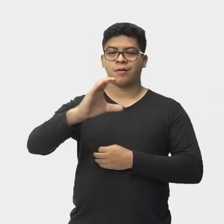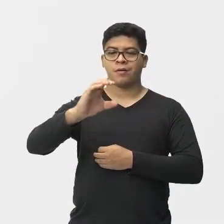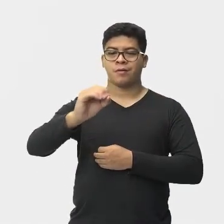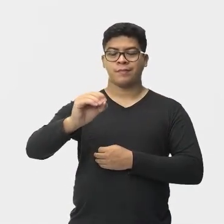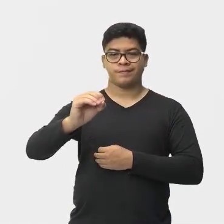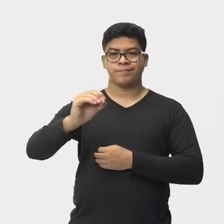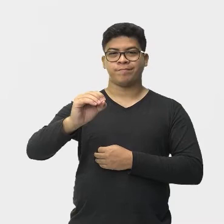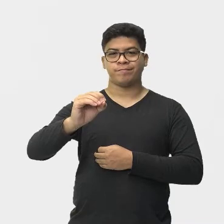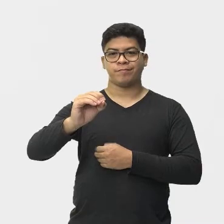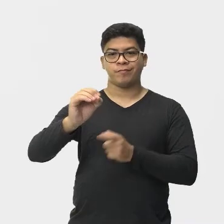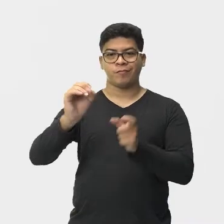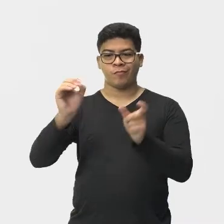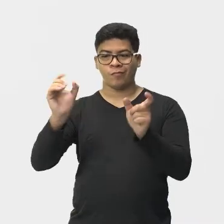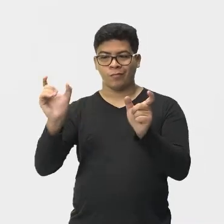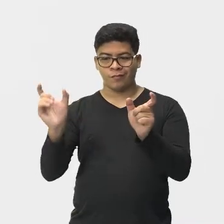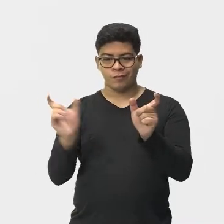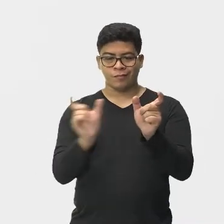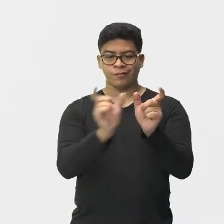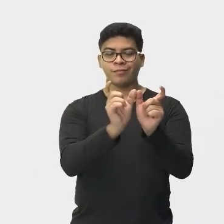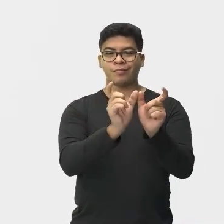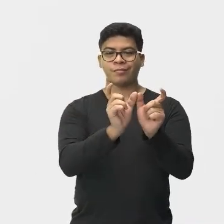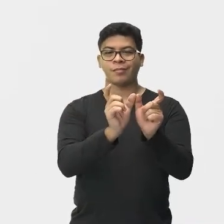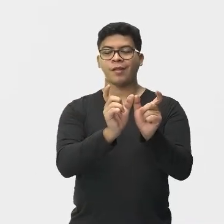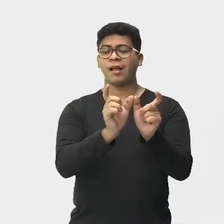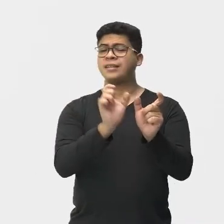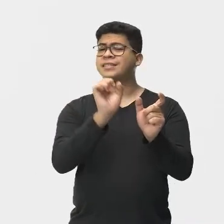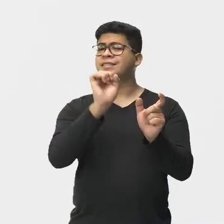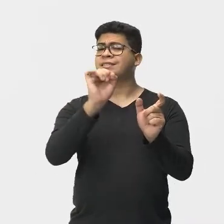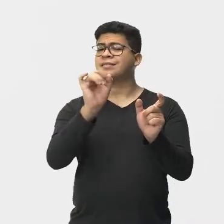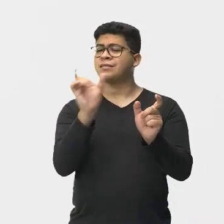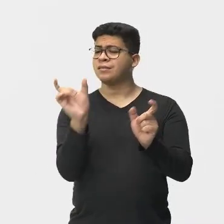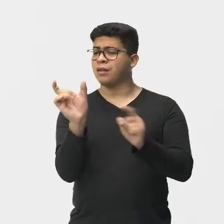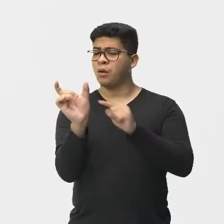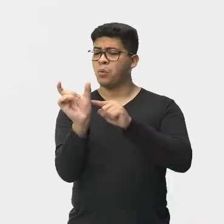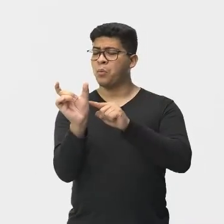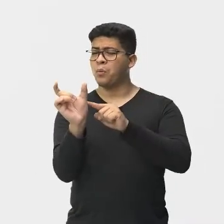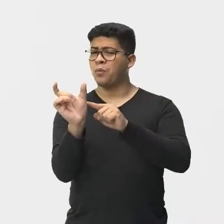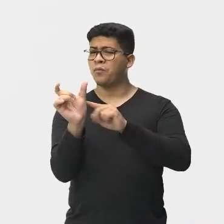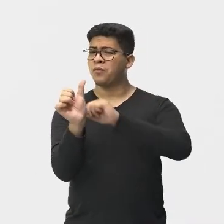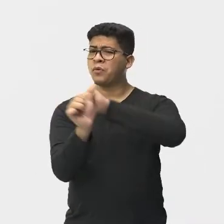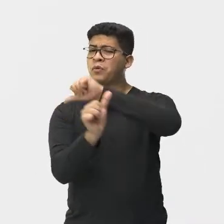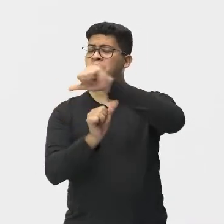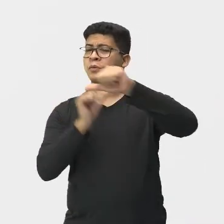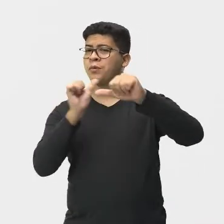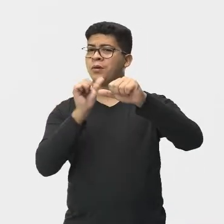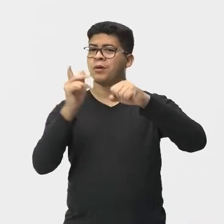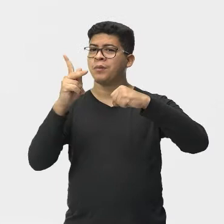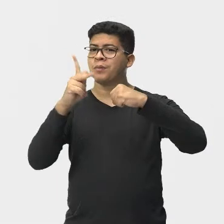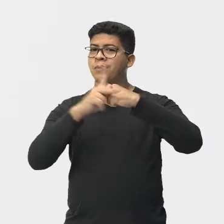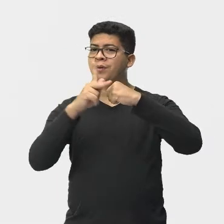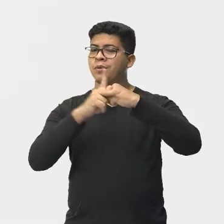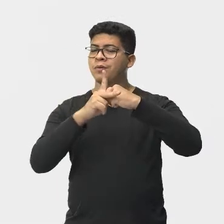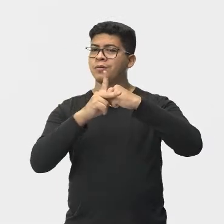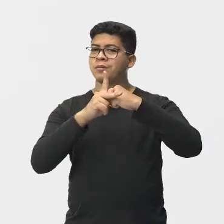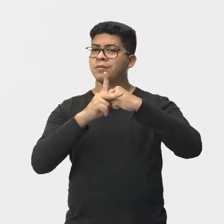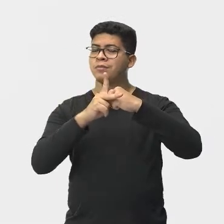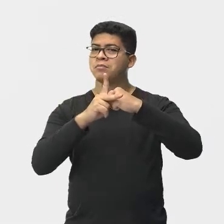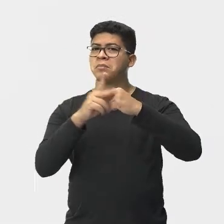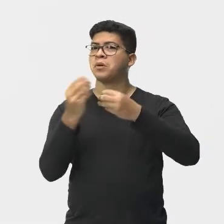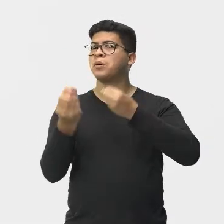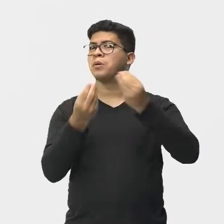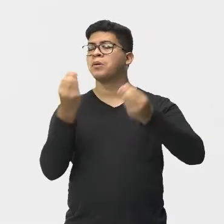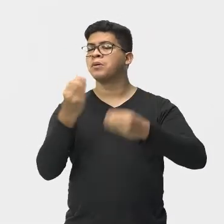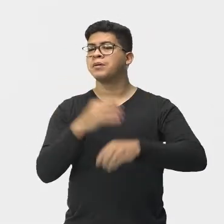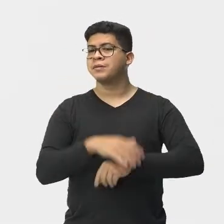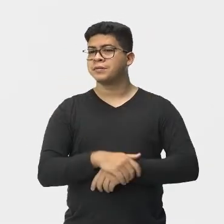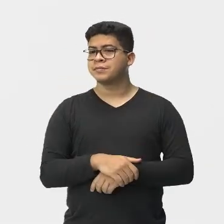substituir esse um barco por um pronome complemento, qual seria? Seria me? Não, porque eu